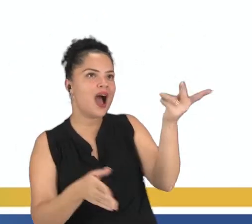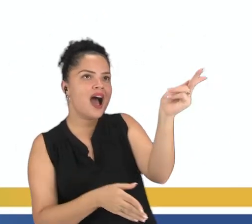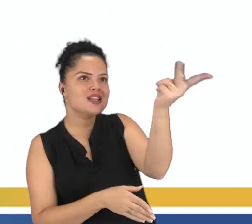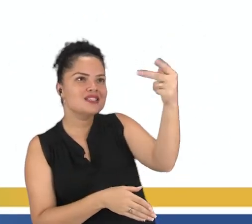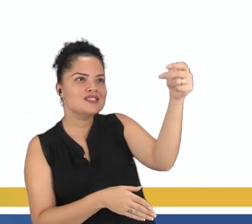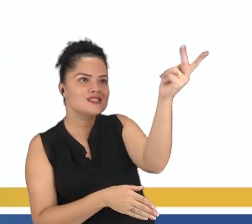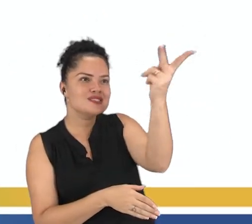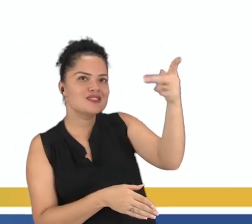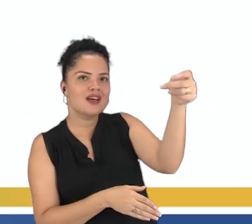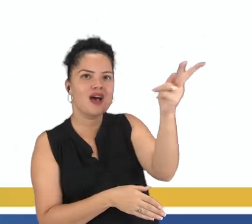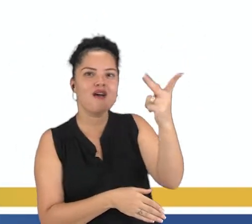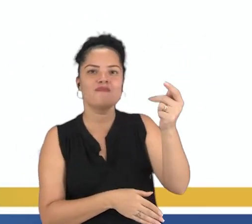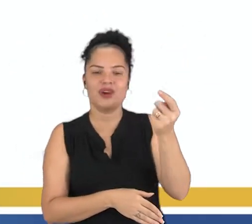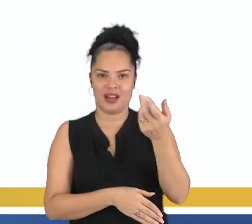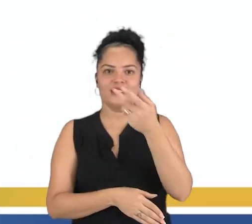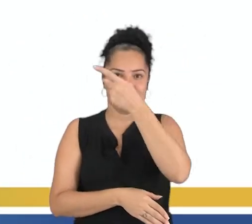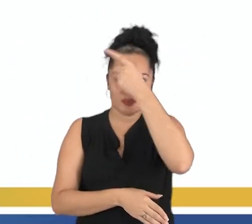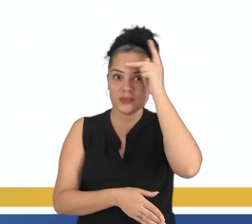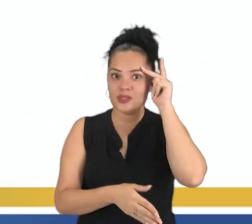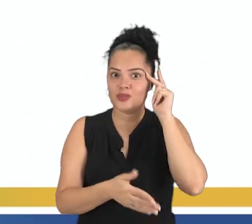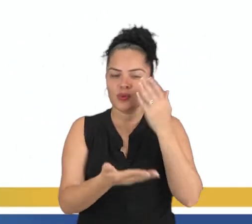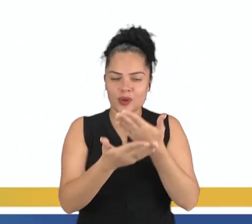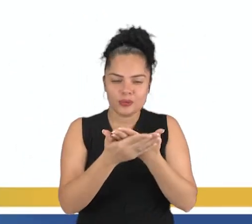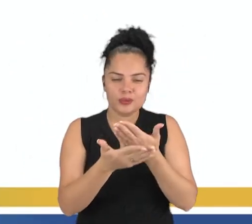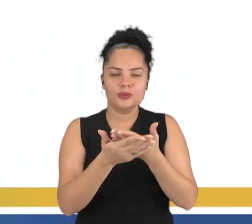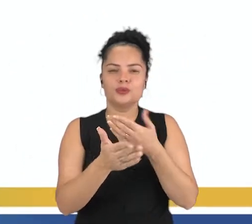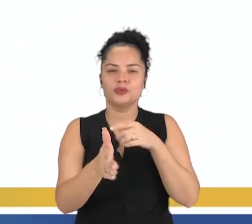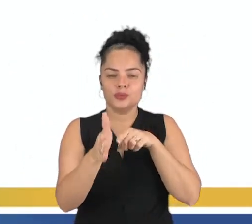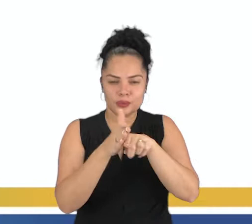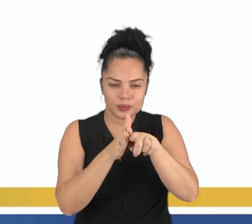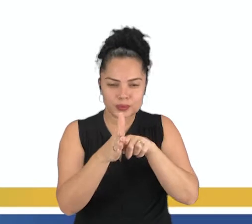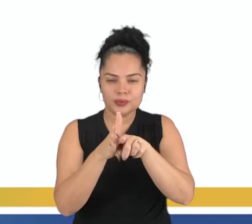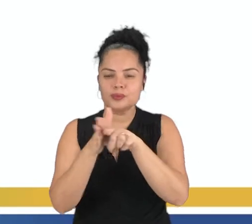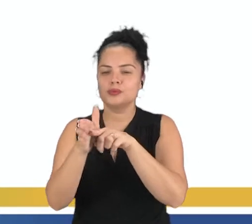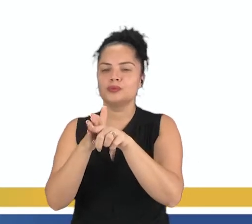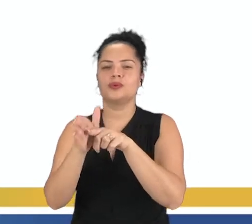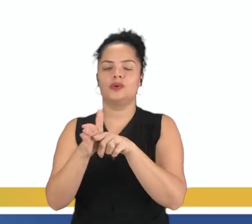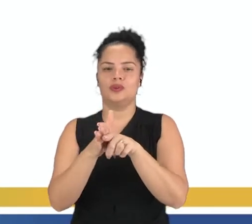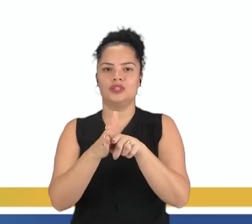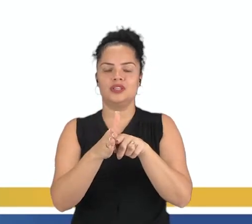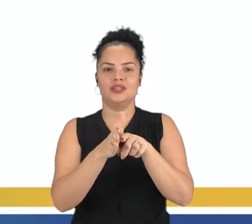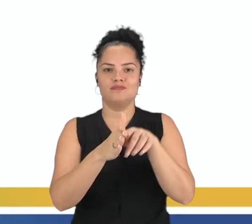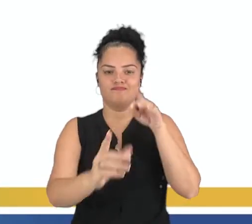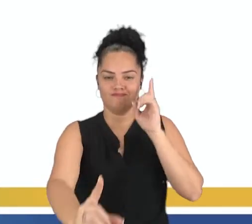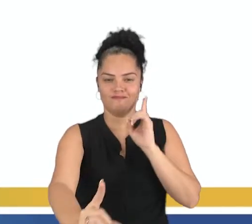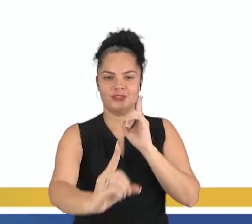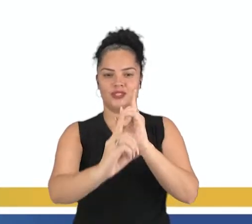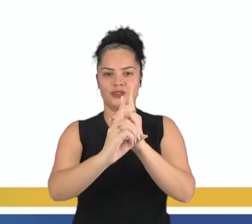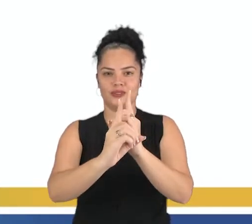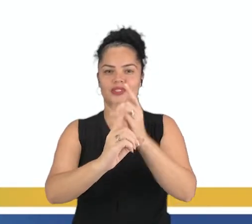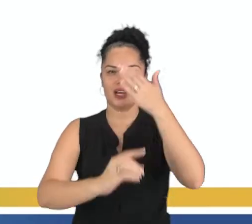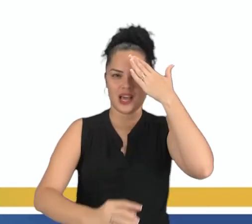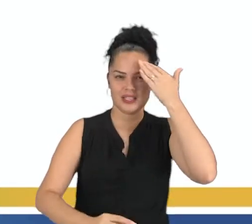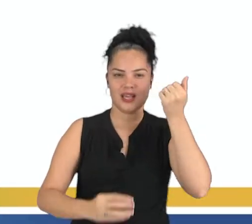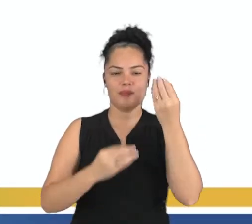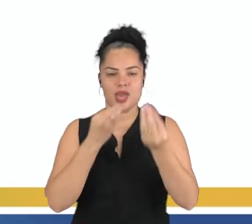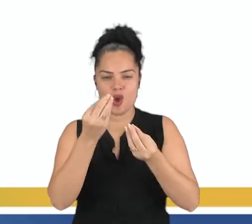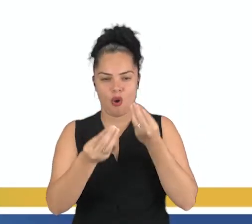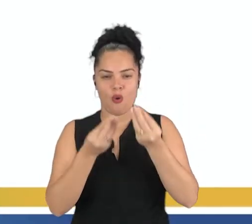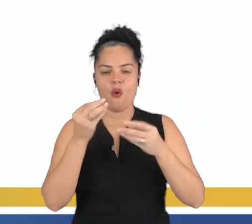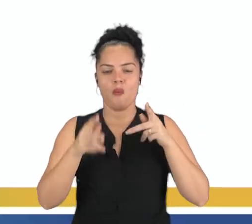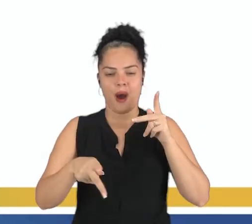imagens que os historiadores, os arqueólogos, os antropólogos foram deduzindo como aqueles